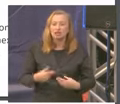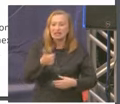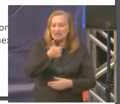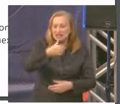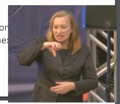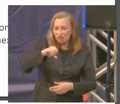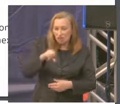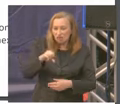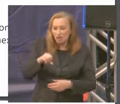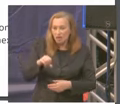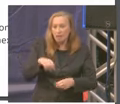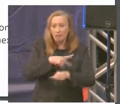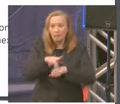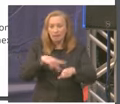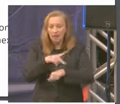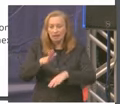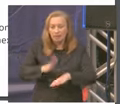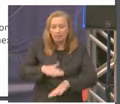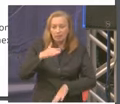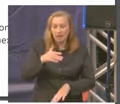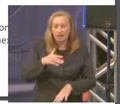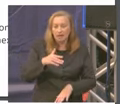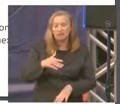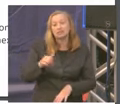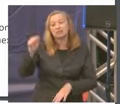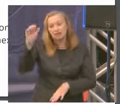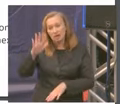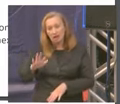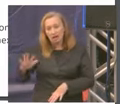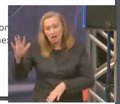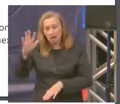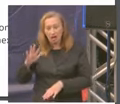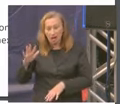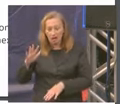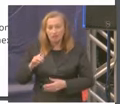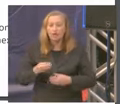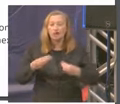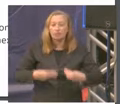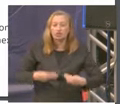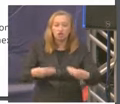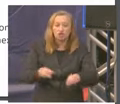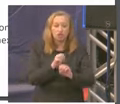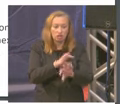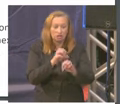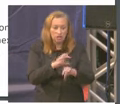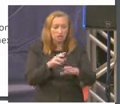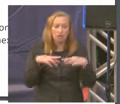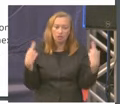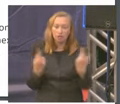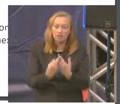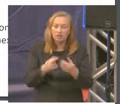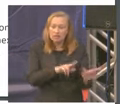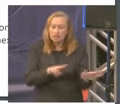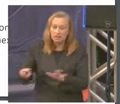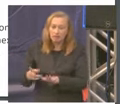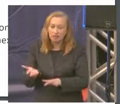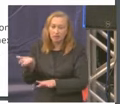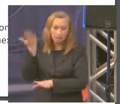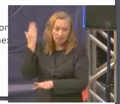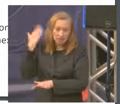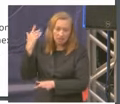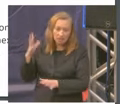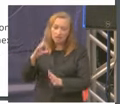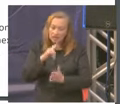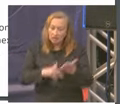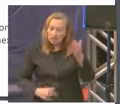19 países, mais a comunidade europeia e africana. Os ministros da educação se reuniram semana passada, fizeram um documento que vai juntar com o documento